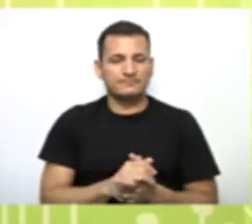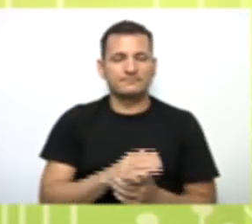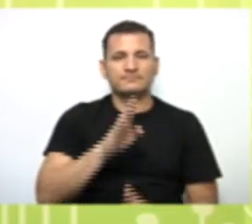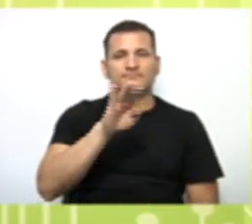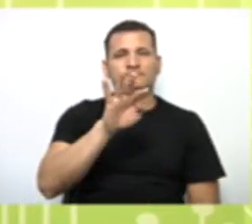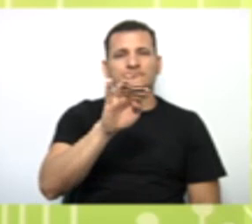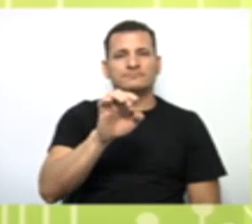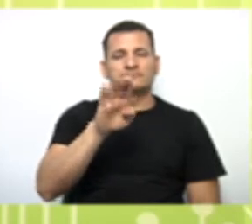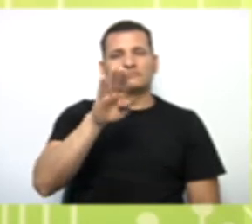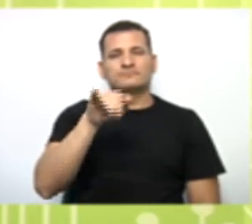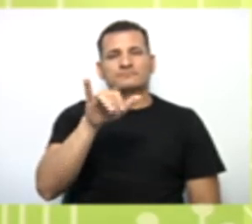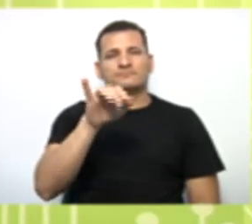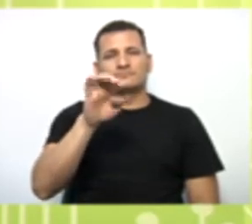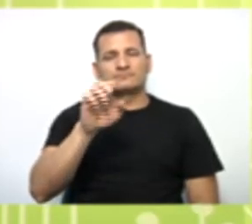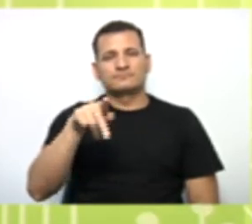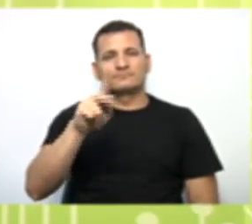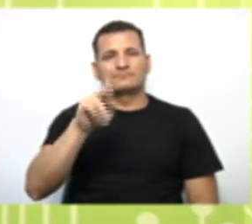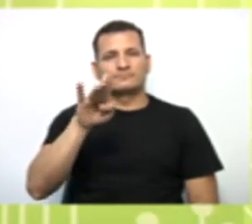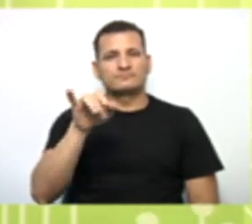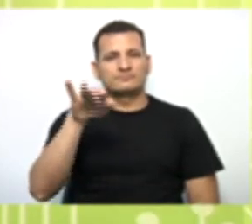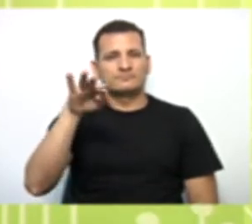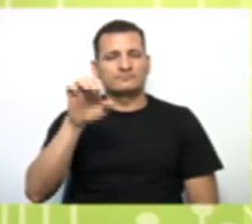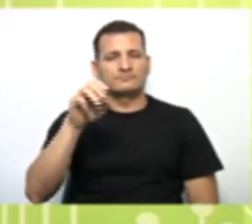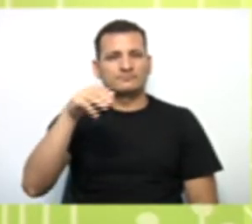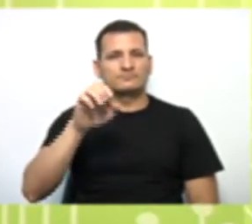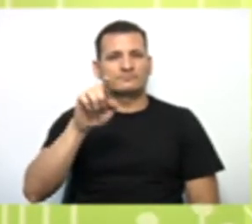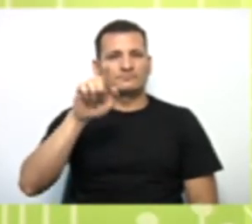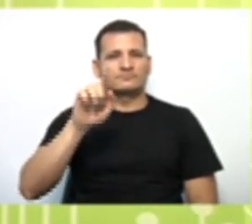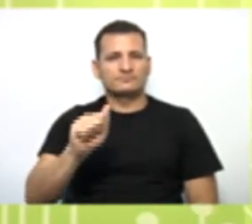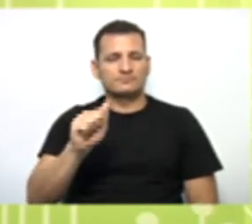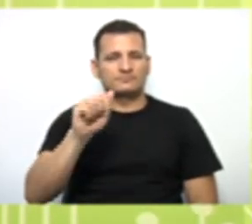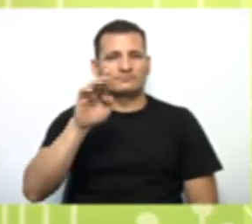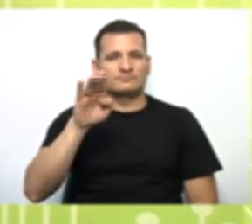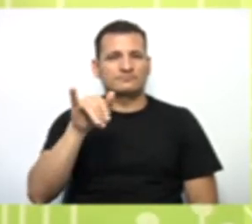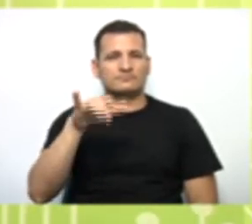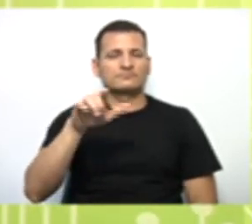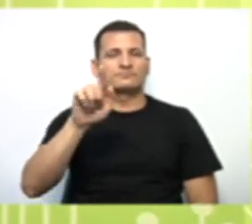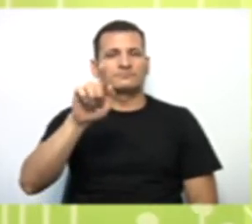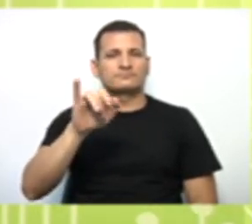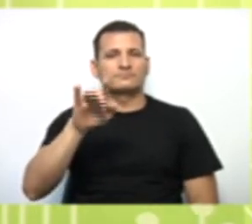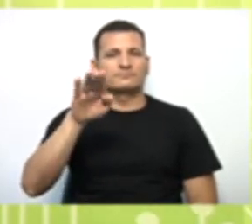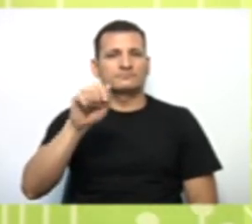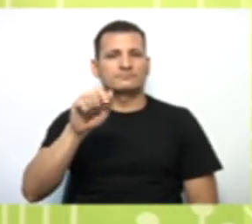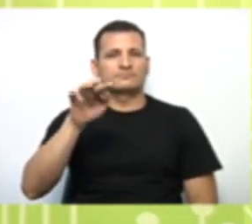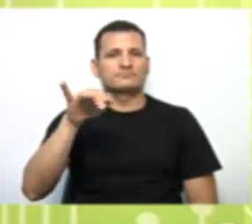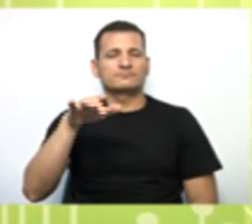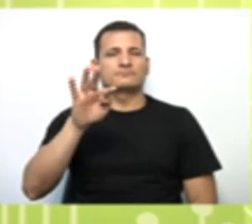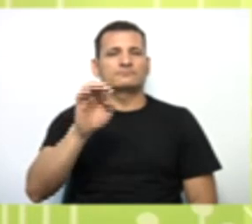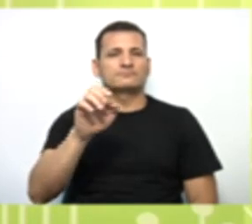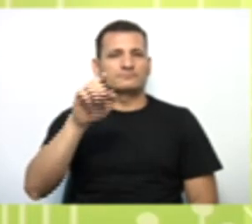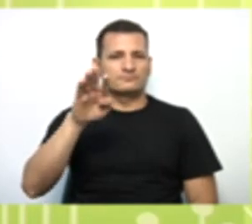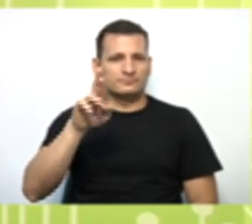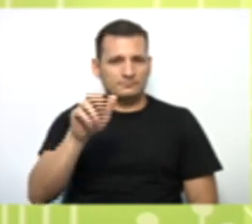Bit, byte, kbyte, megabyte, gigabyte, terabyte,